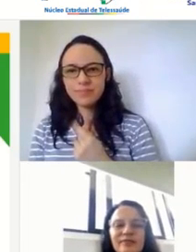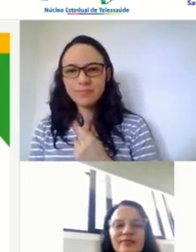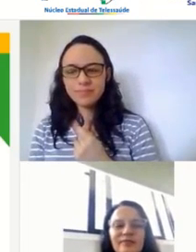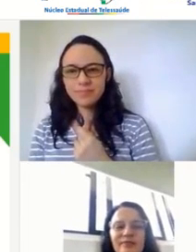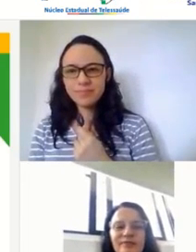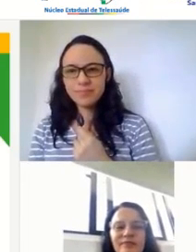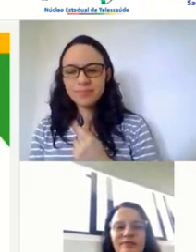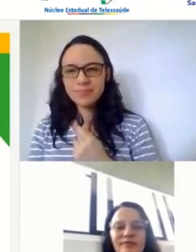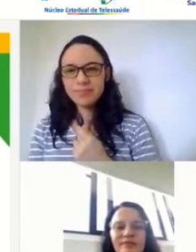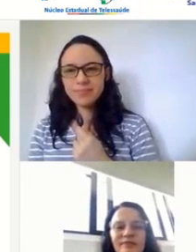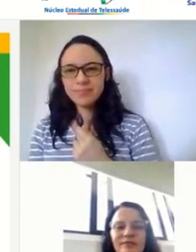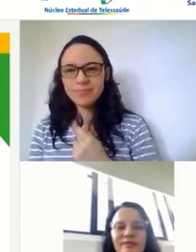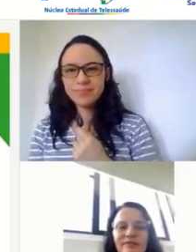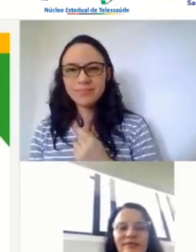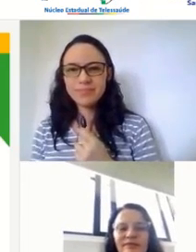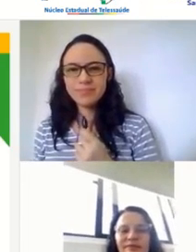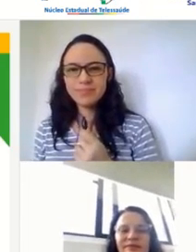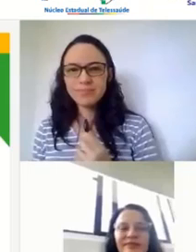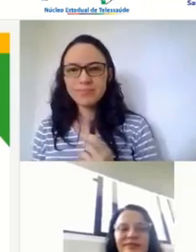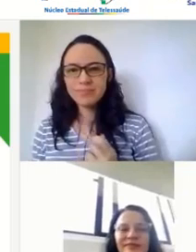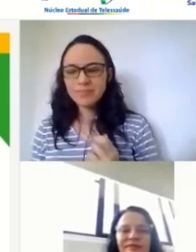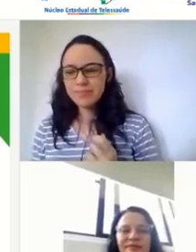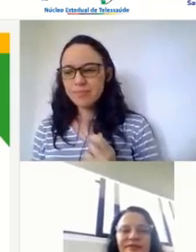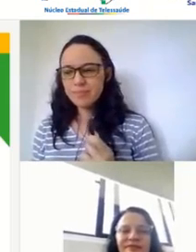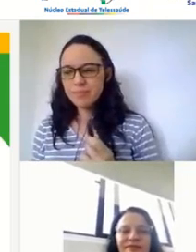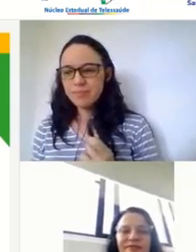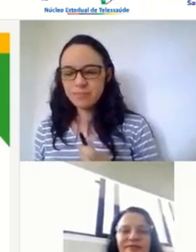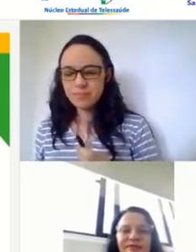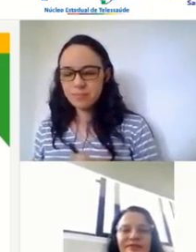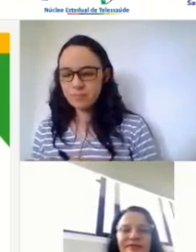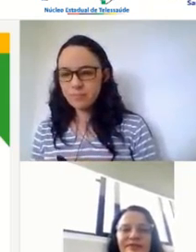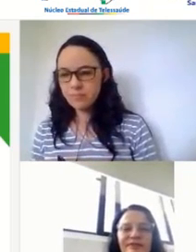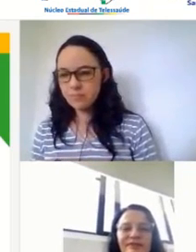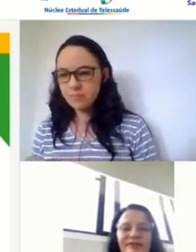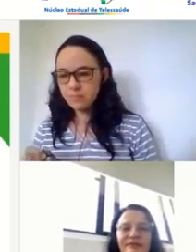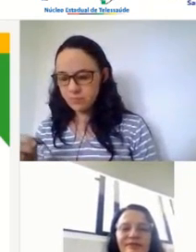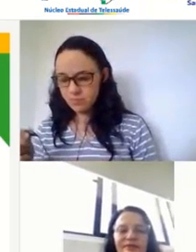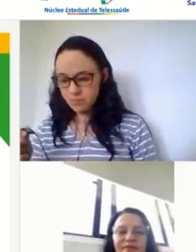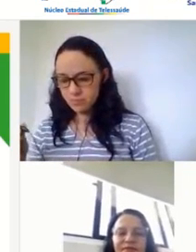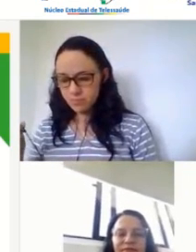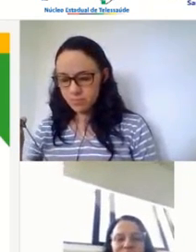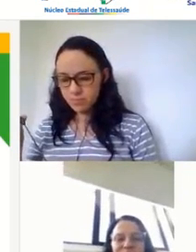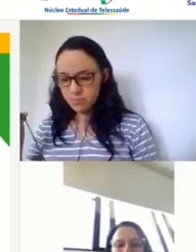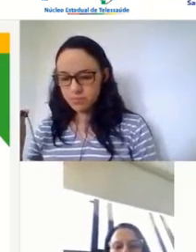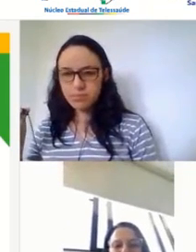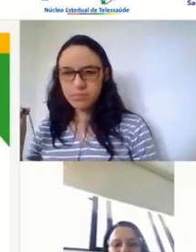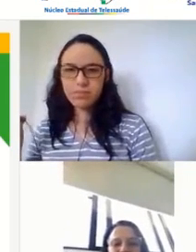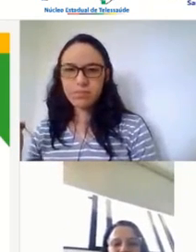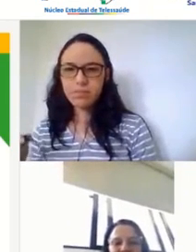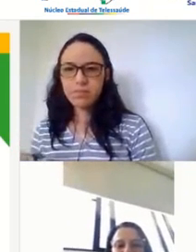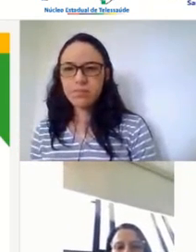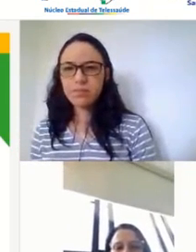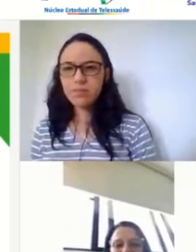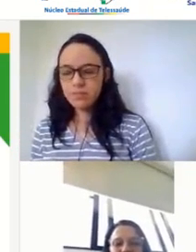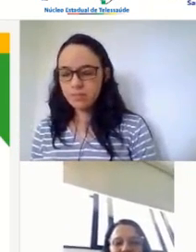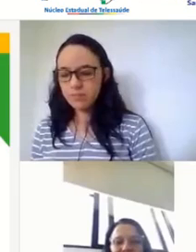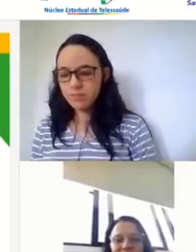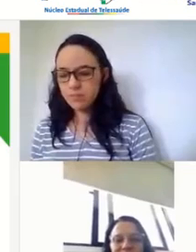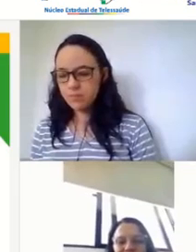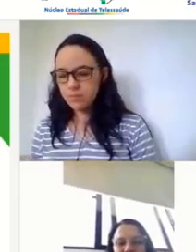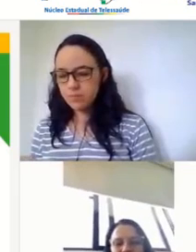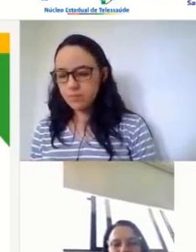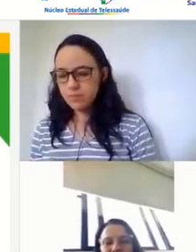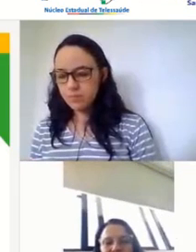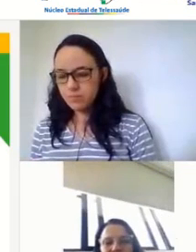o wagner tá conseguindo ouvir e agora sim é como suelen tá falando gente